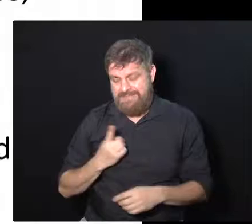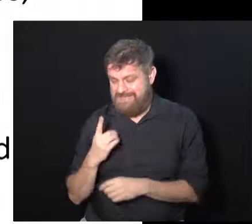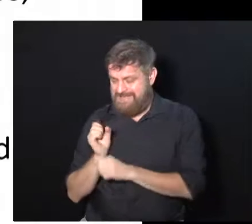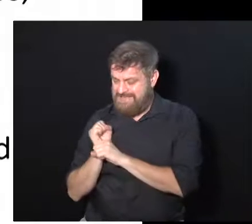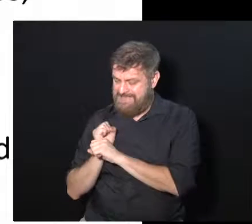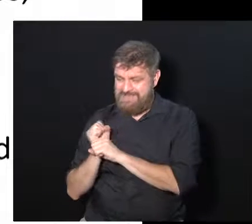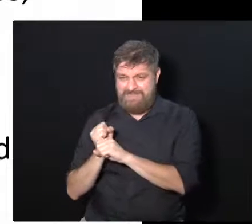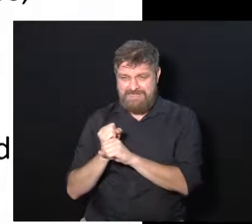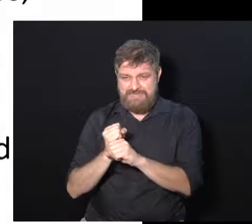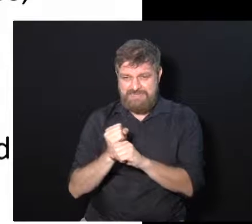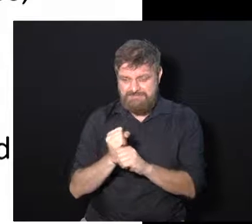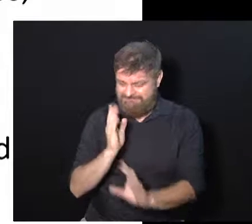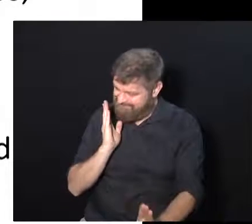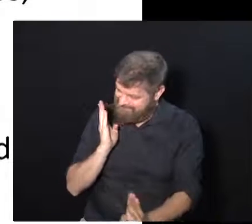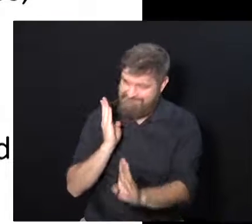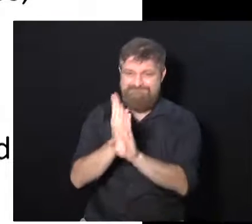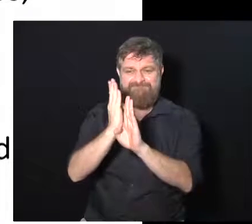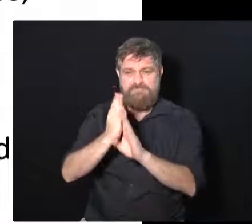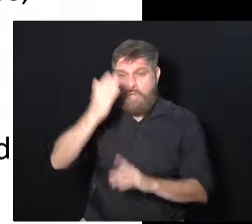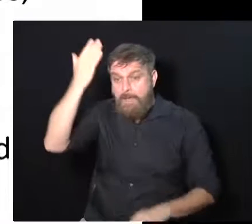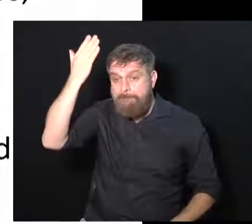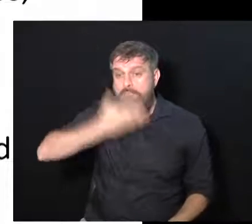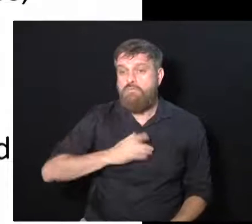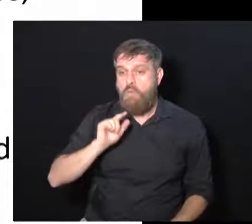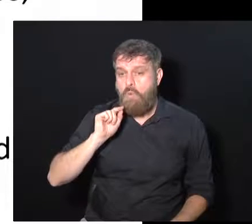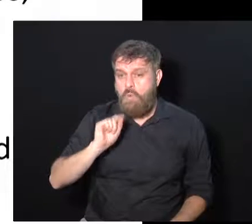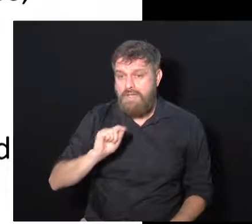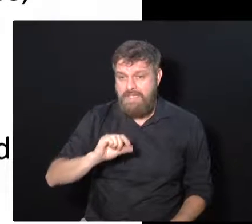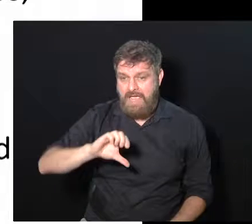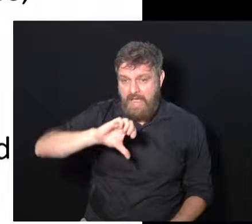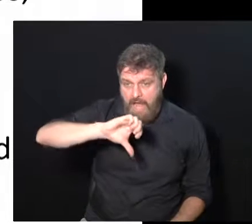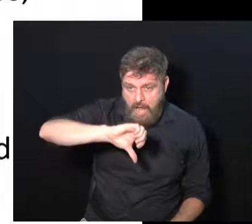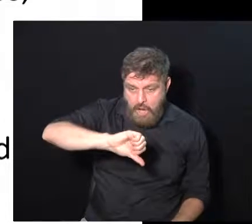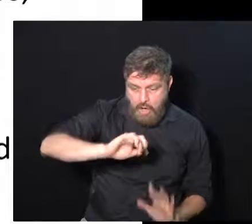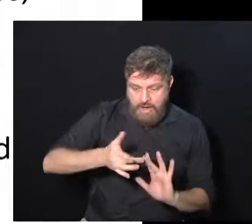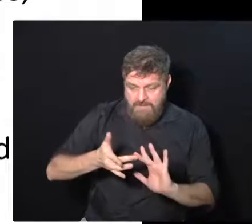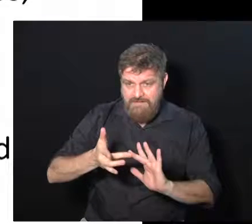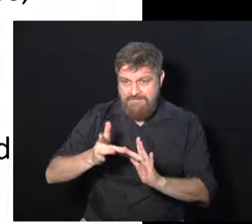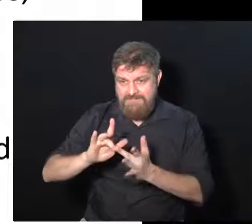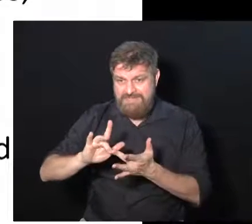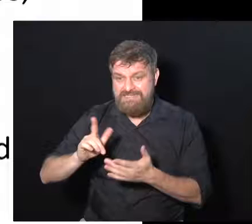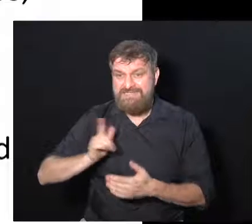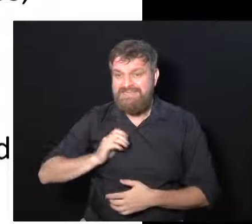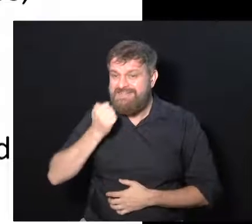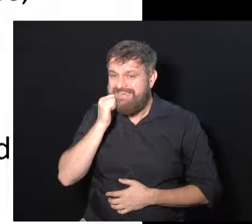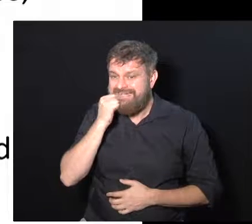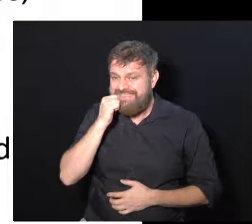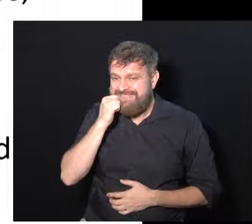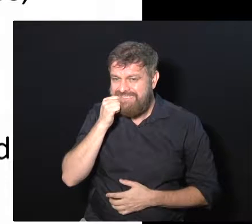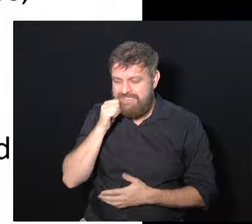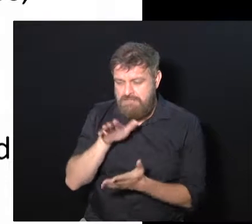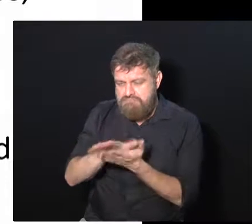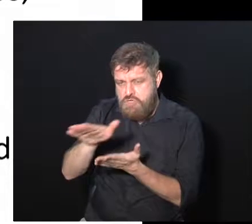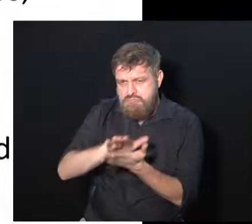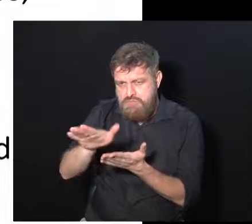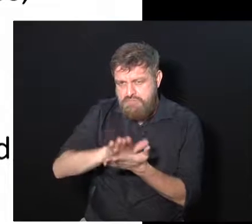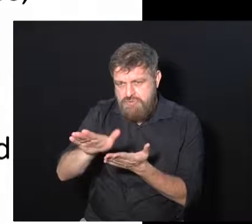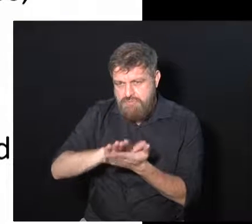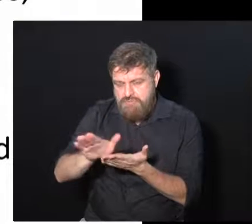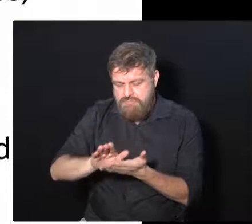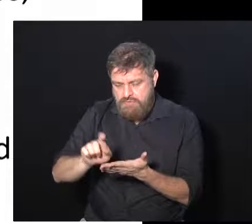anos, constatou-se que aumentou 9 vezes mais publicações científicas utilizando as